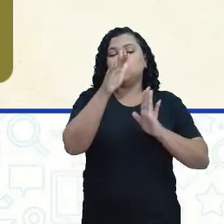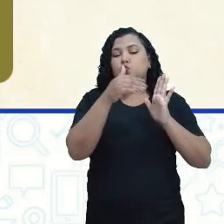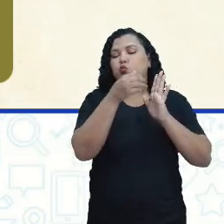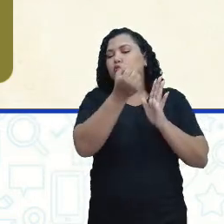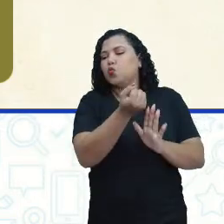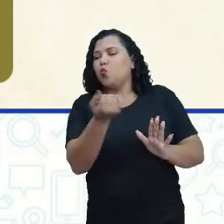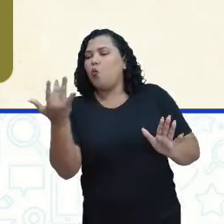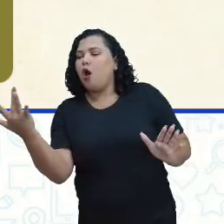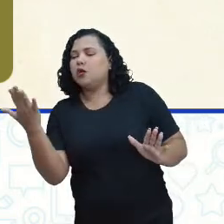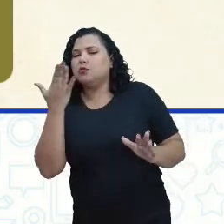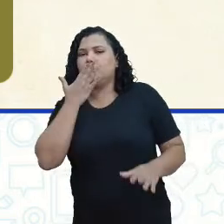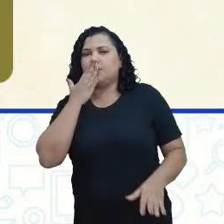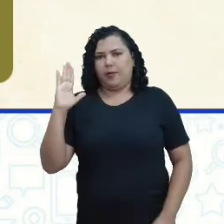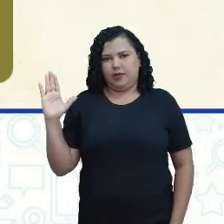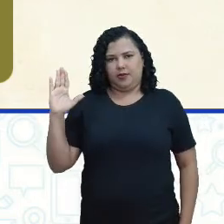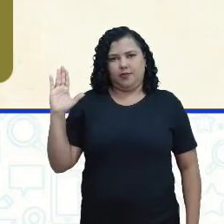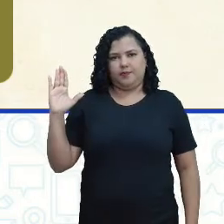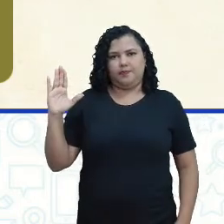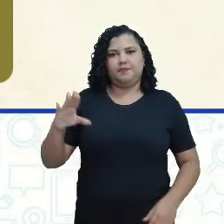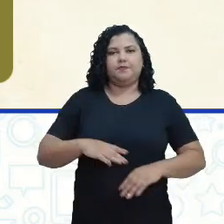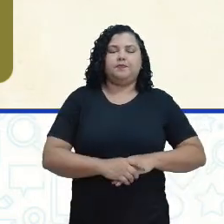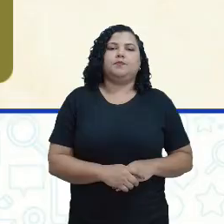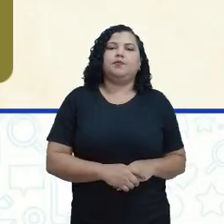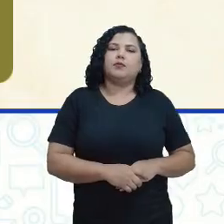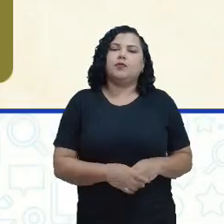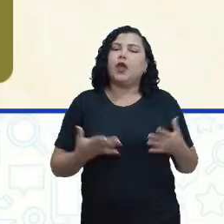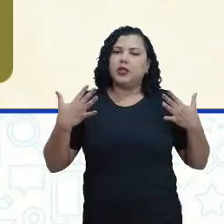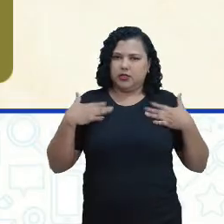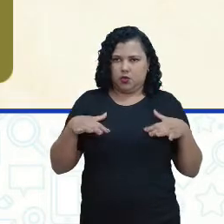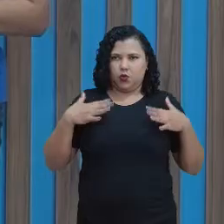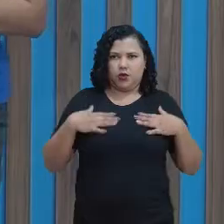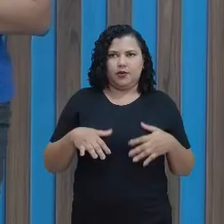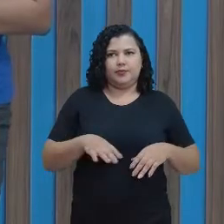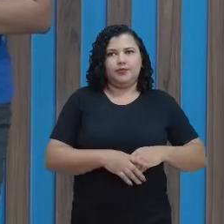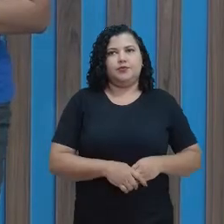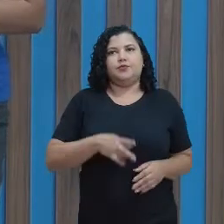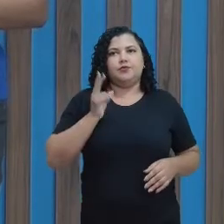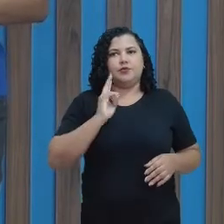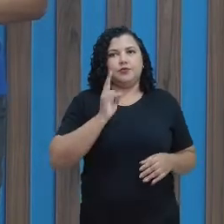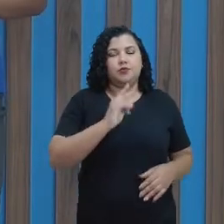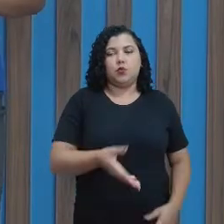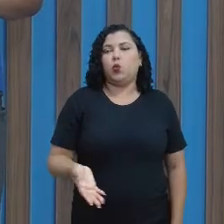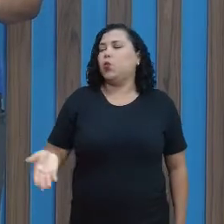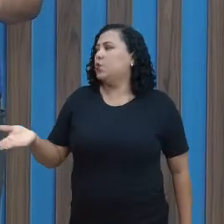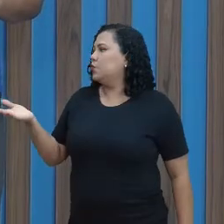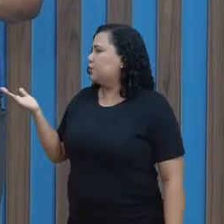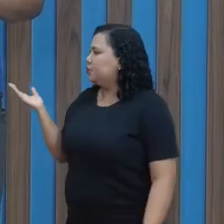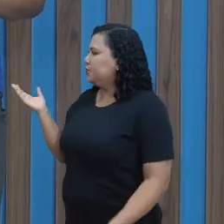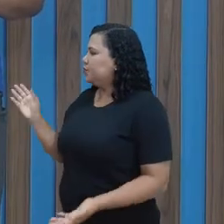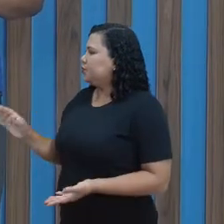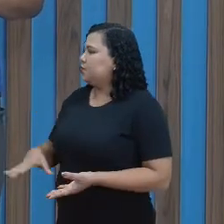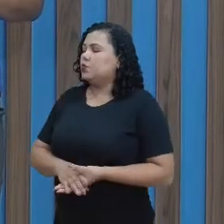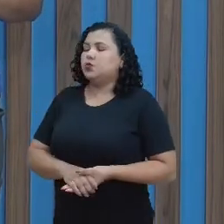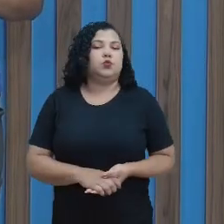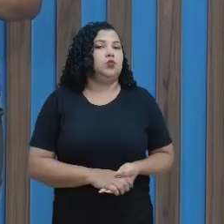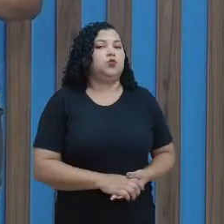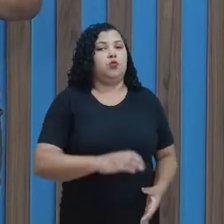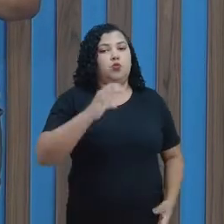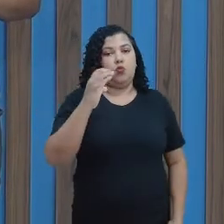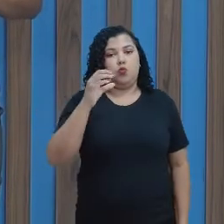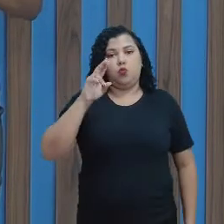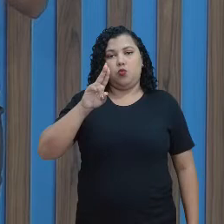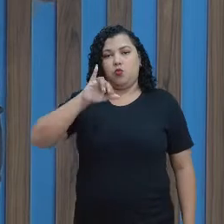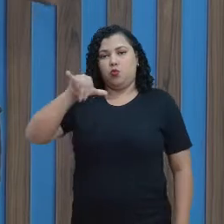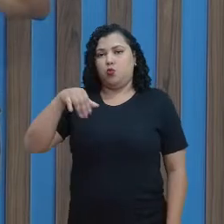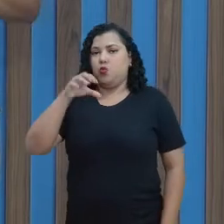quanto havia prometido. Tranquilo, gente? Vamos continuar. Cujo, pronome cujo.